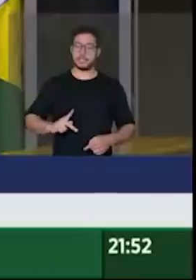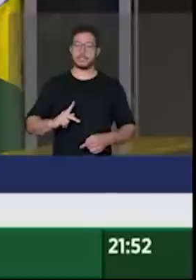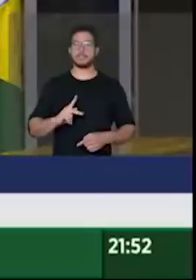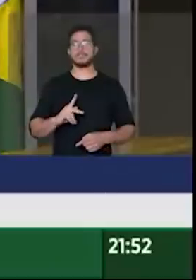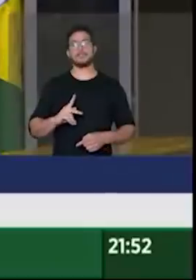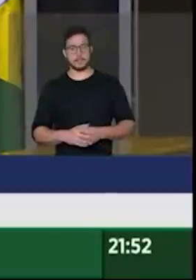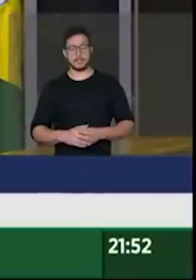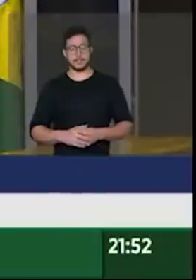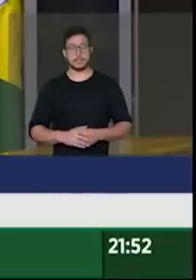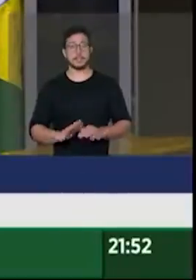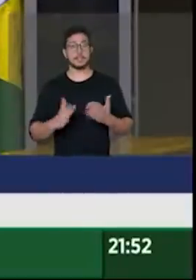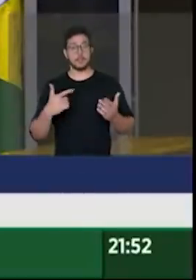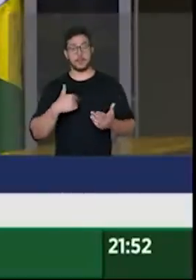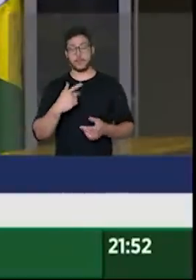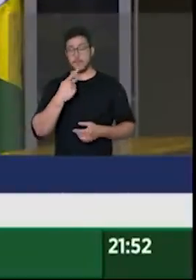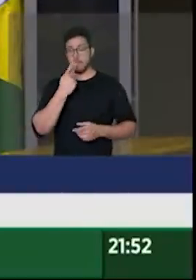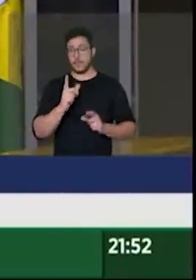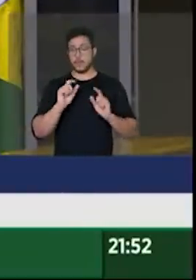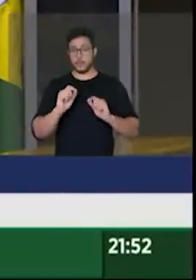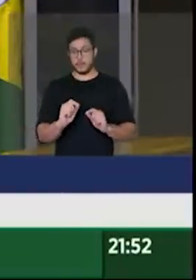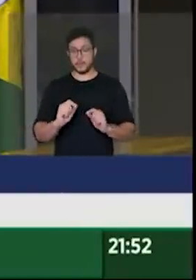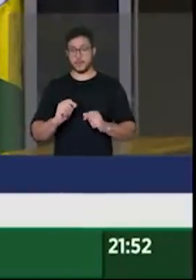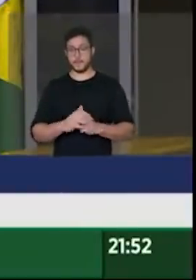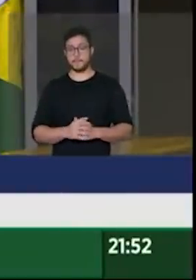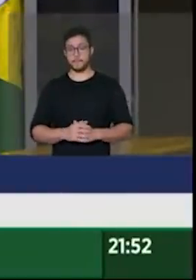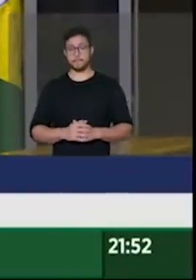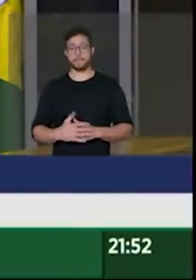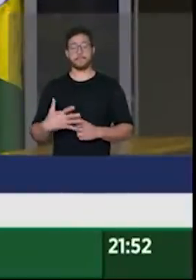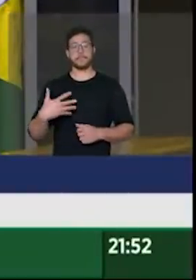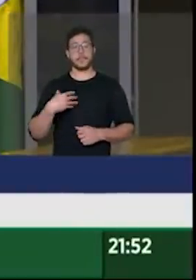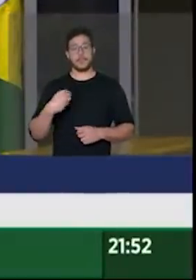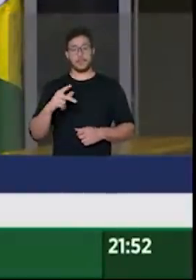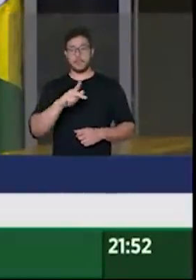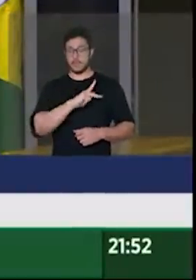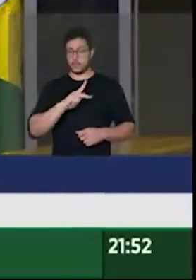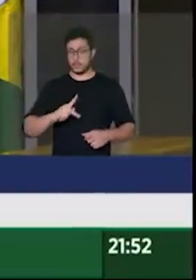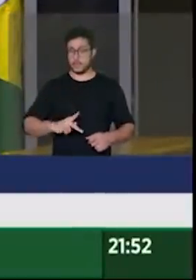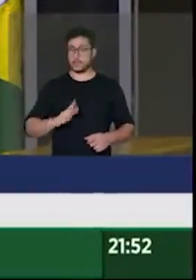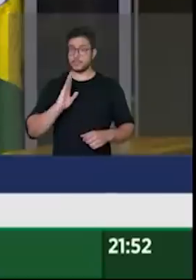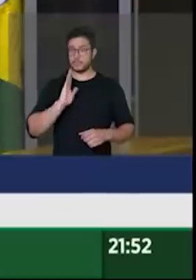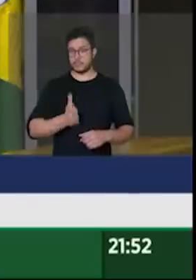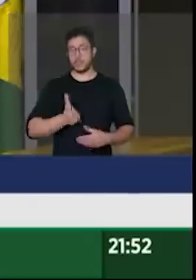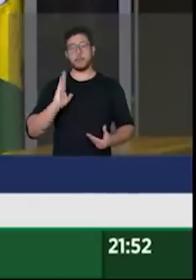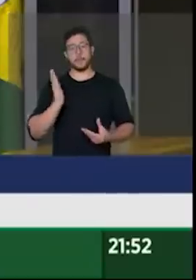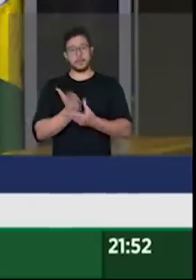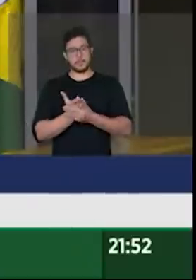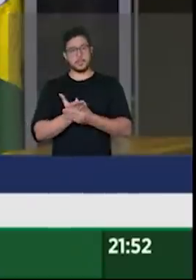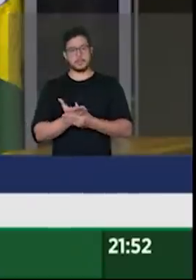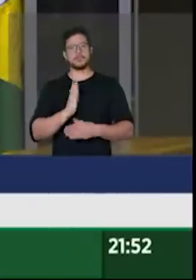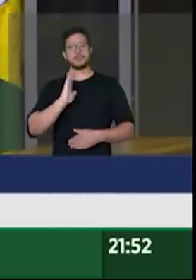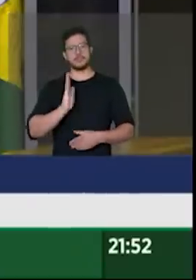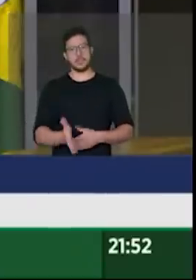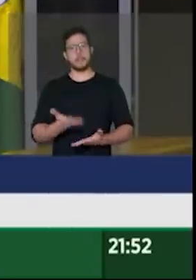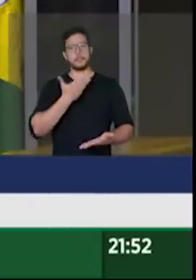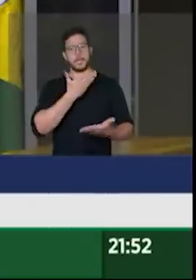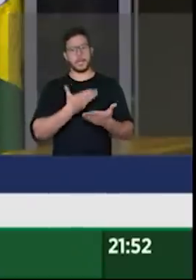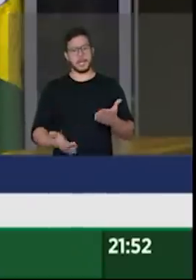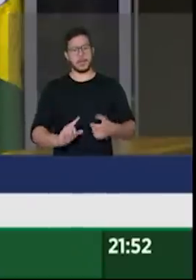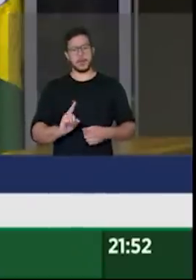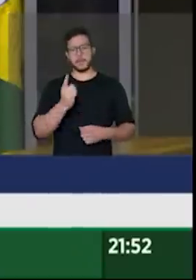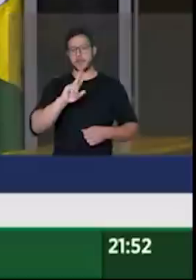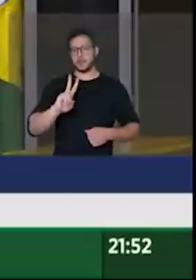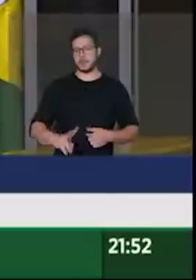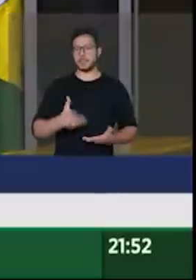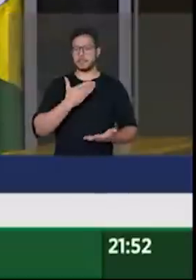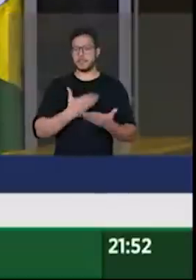que eu já disse, repito, quantas vezes for necessário, filho do presidente da República já me processou por isso, já perdeu na primeira instância do